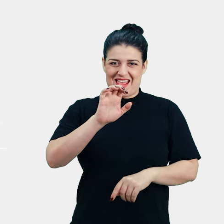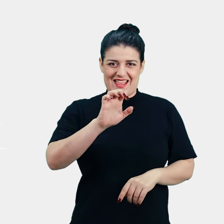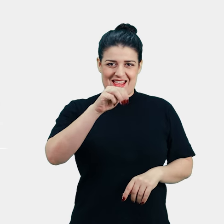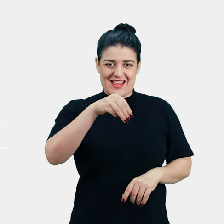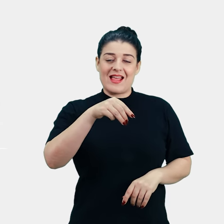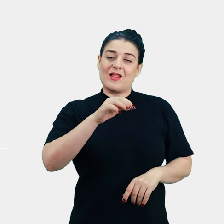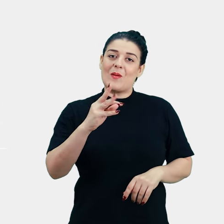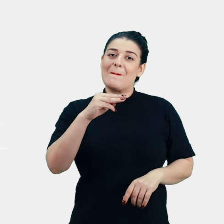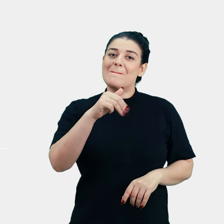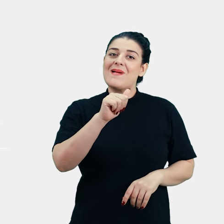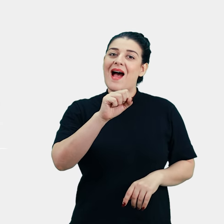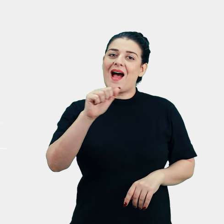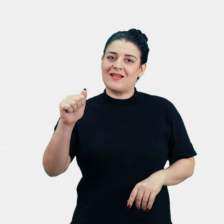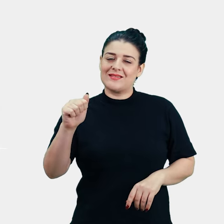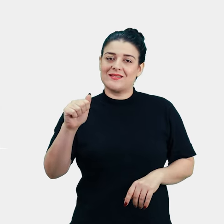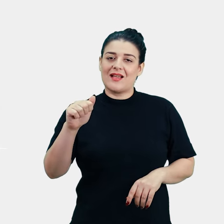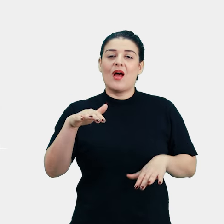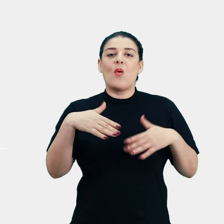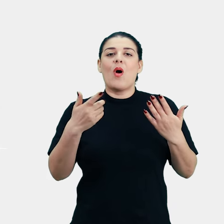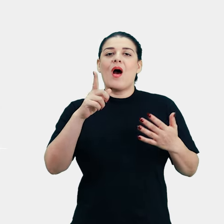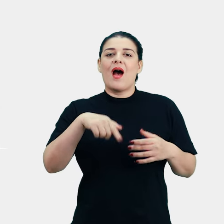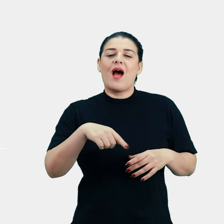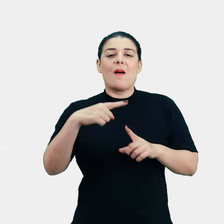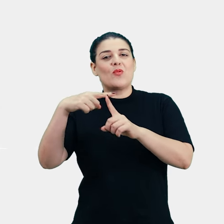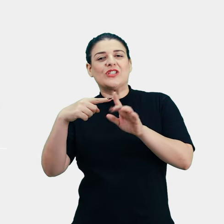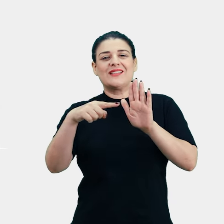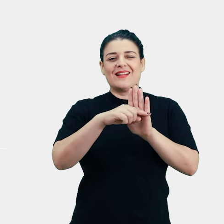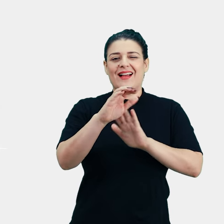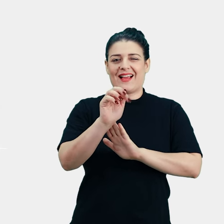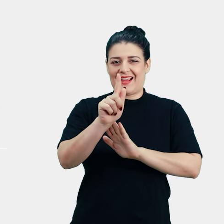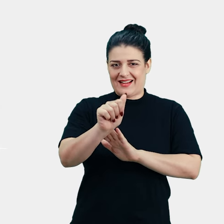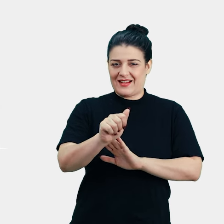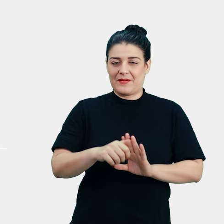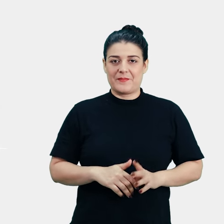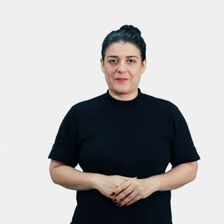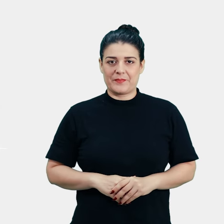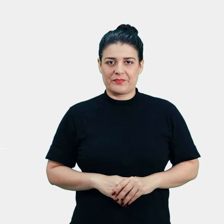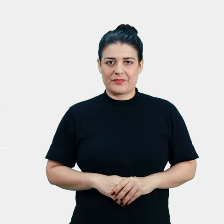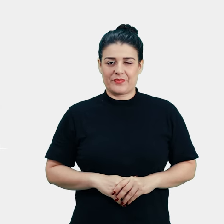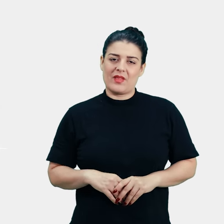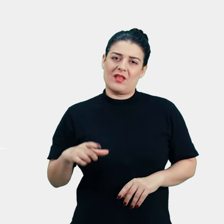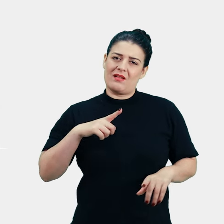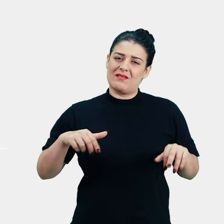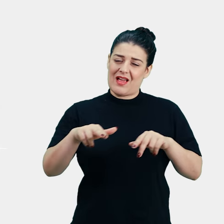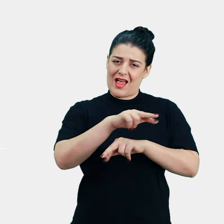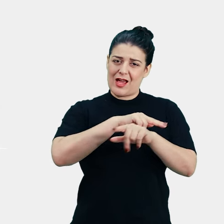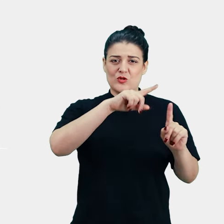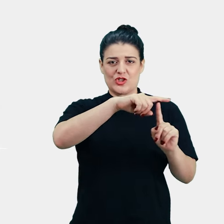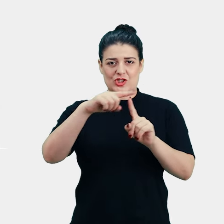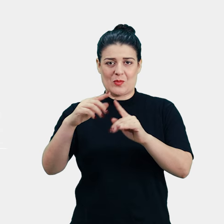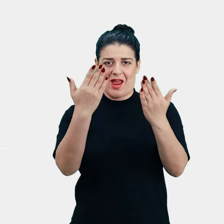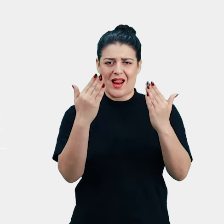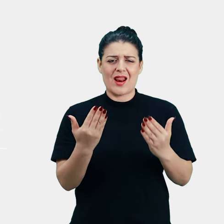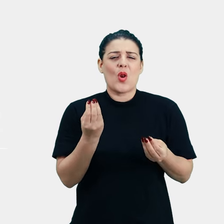gente lida com massa, razão, massa, carga. E aí, o tipo de analisador vai